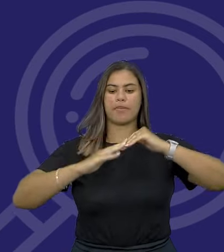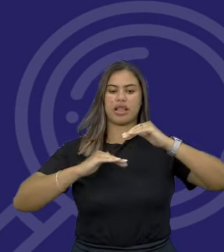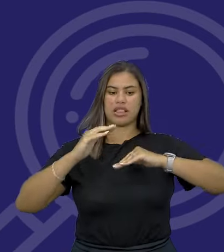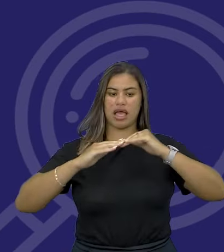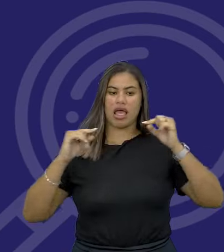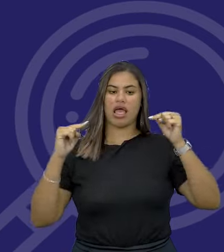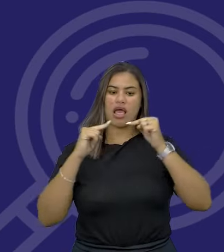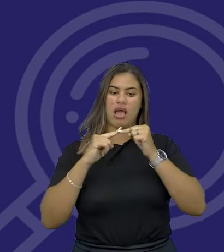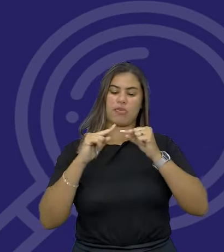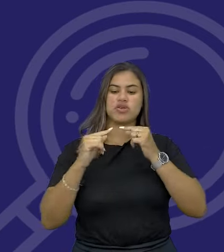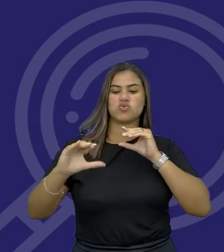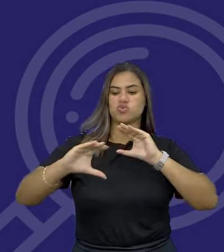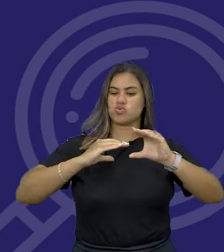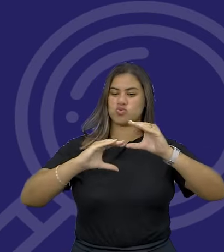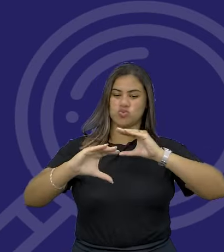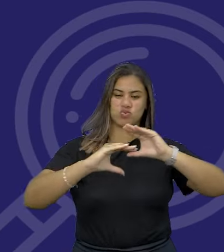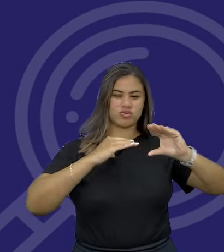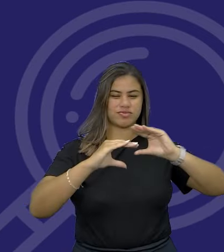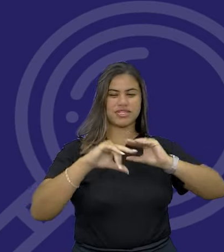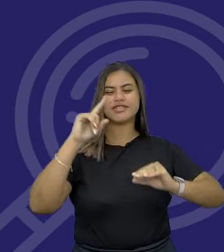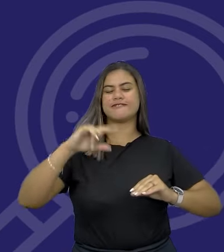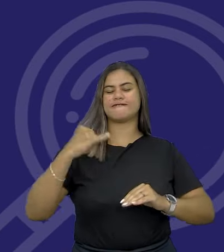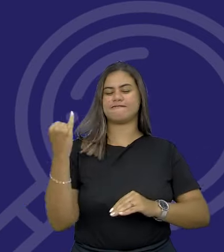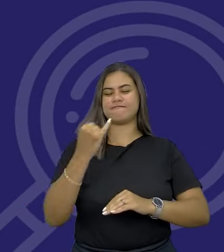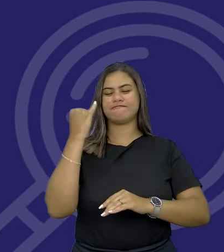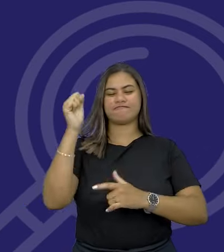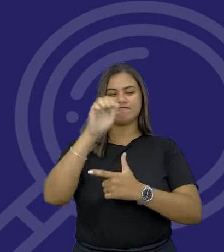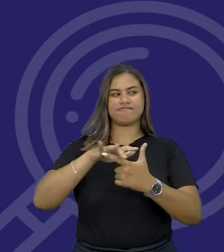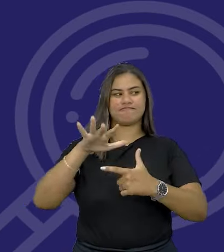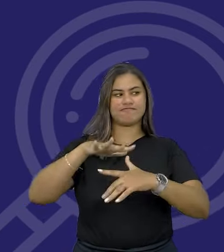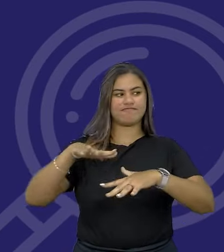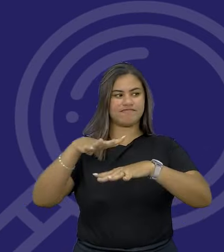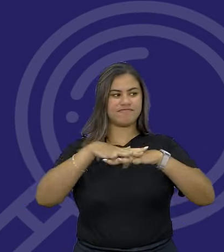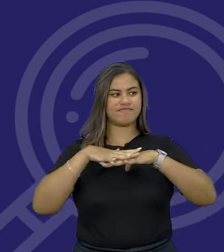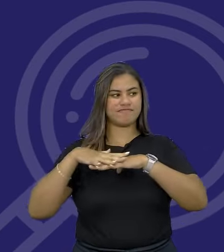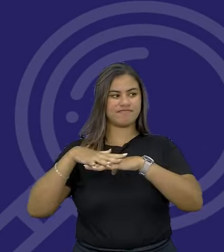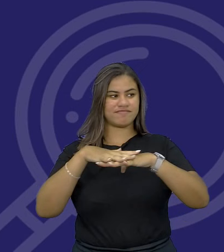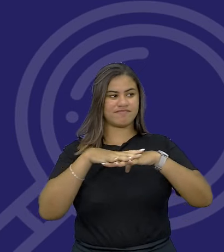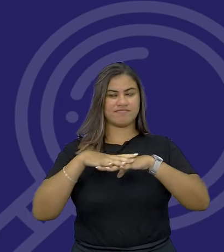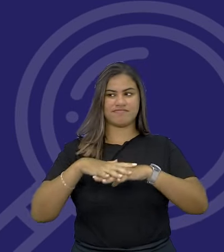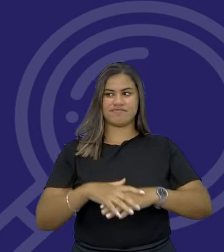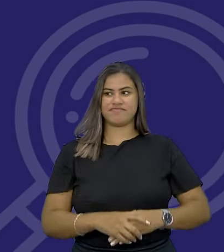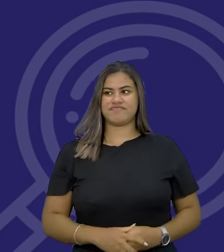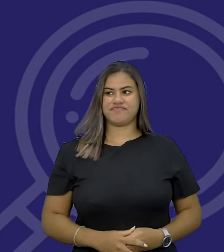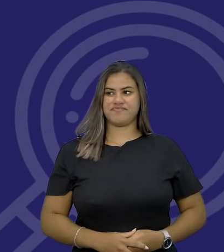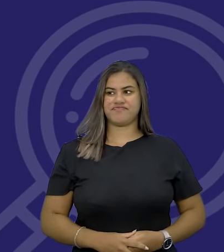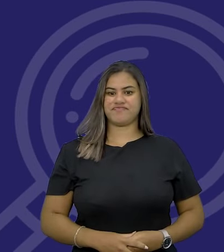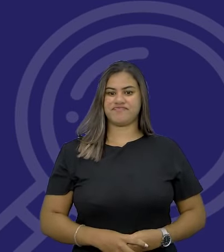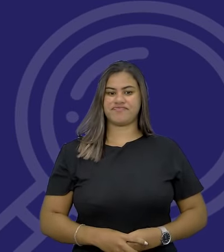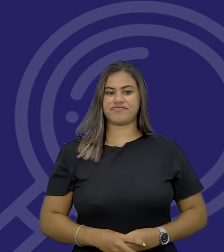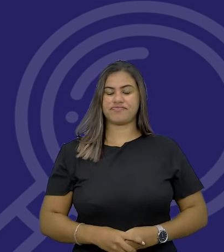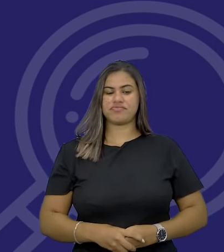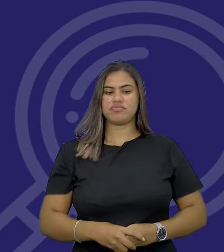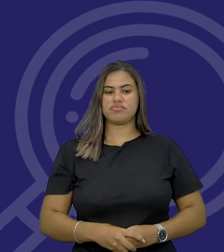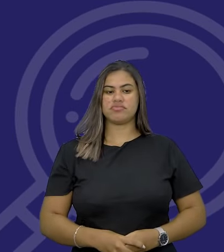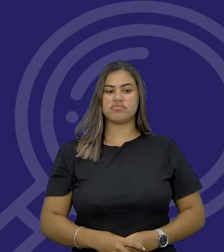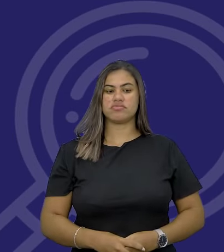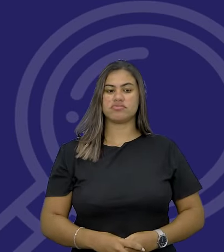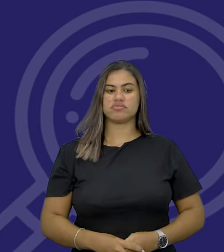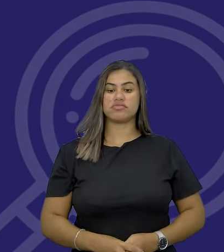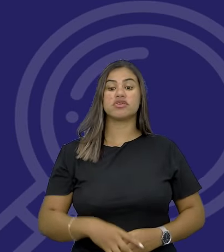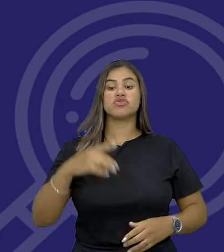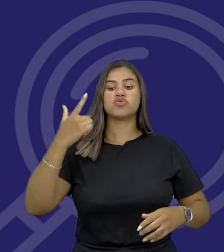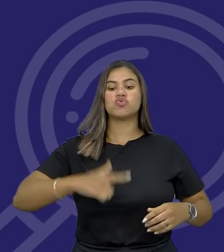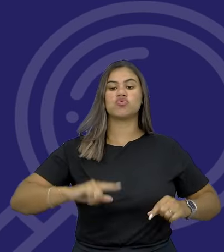referentes à comunicação, que é imprescindível para o letramento matemático. No próximo slide, a gente vai